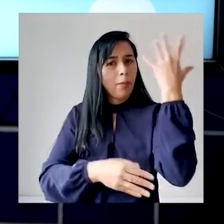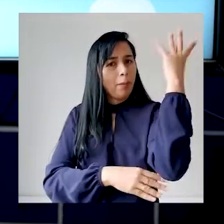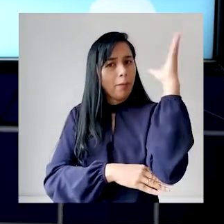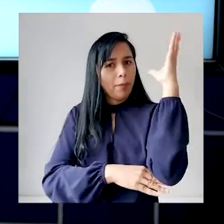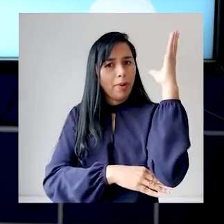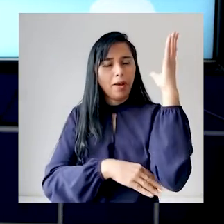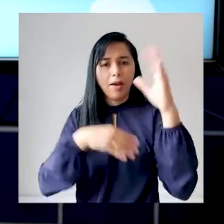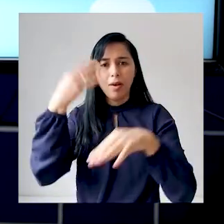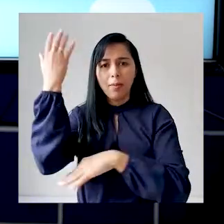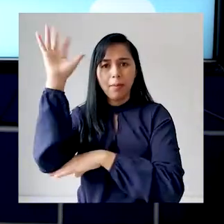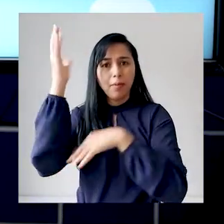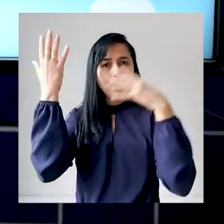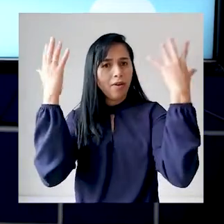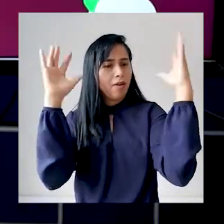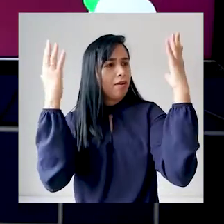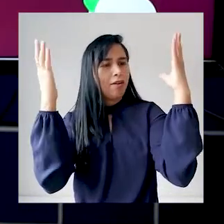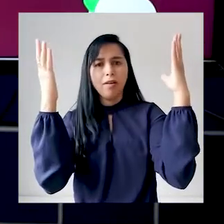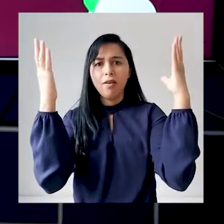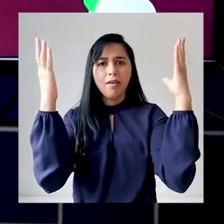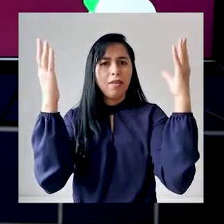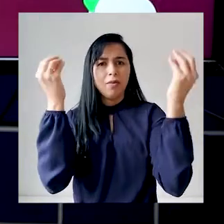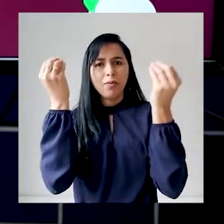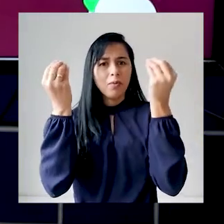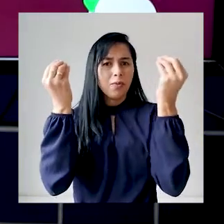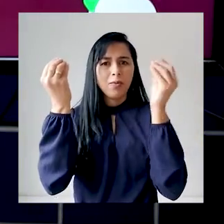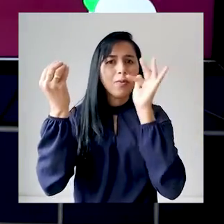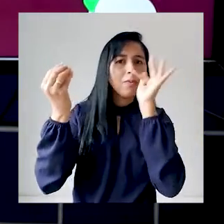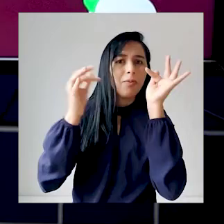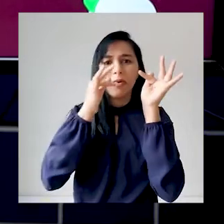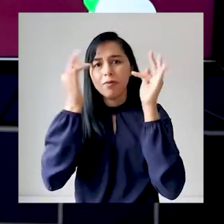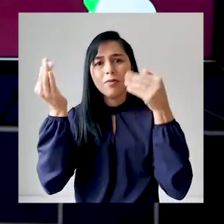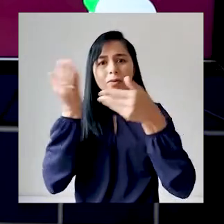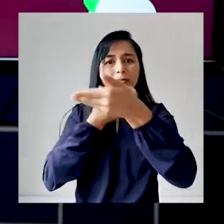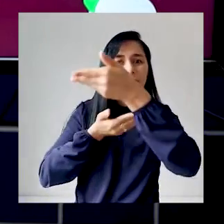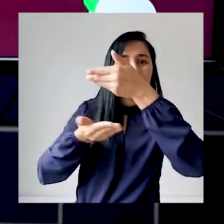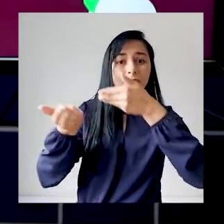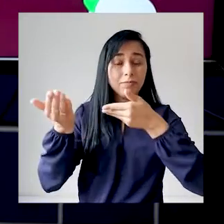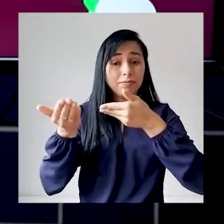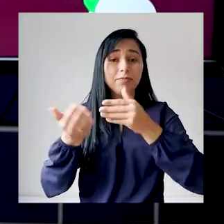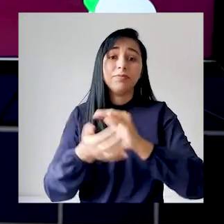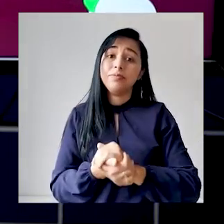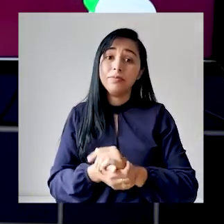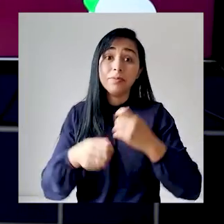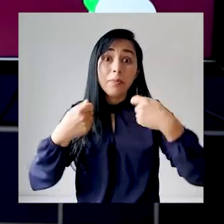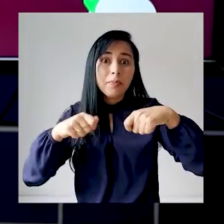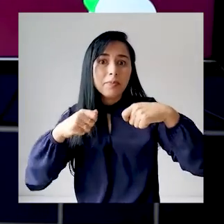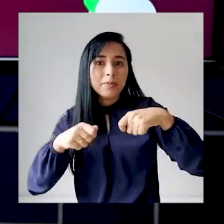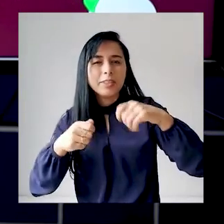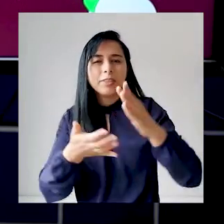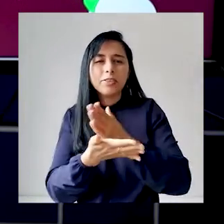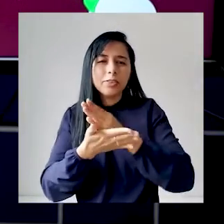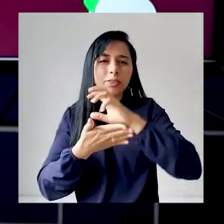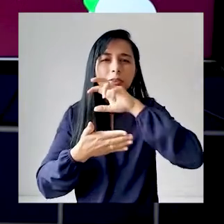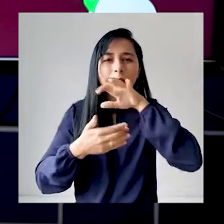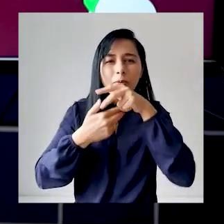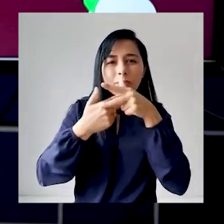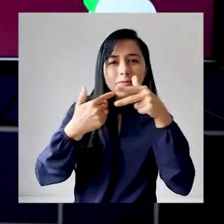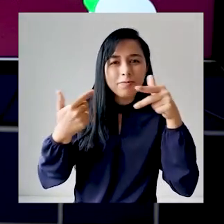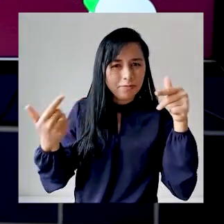se movimentam? Essa troca se dá através dos